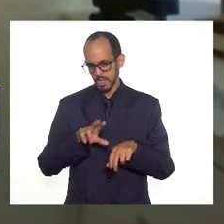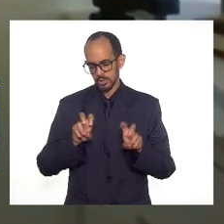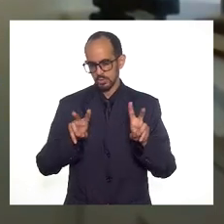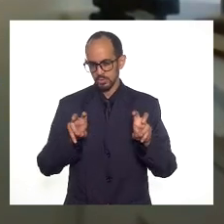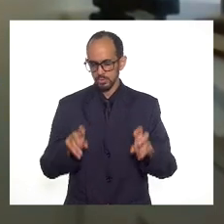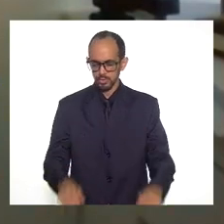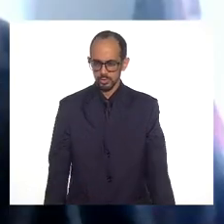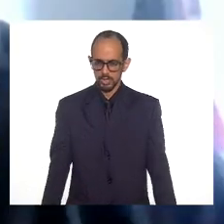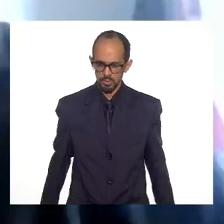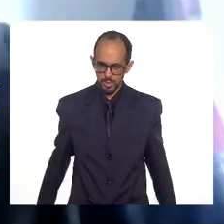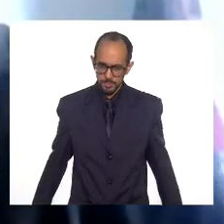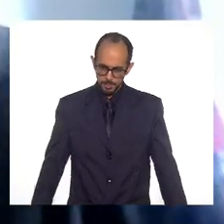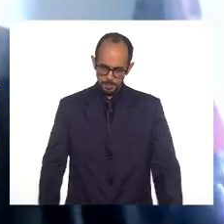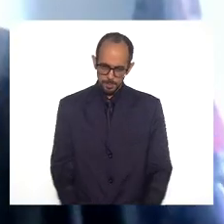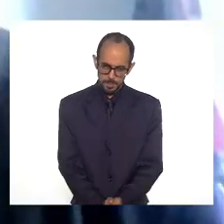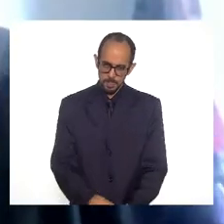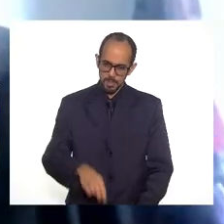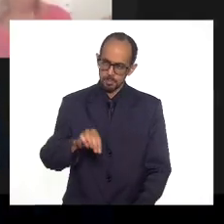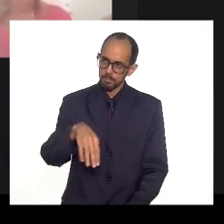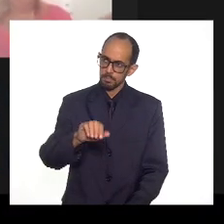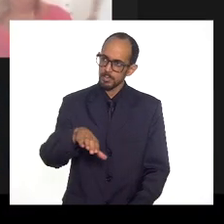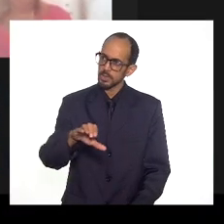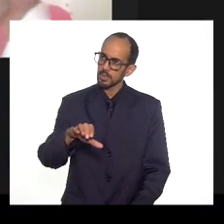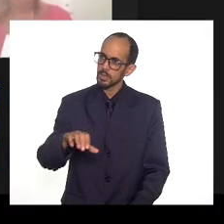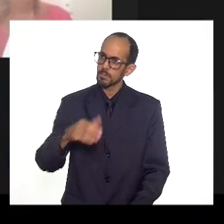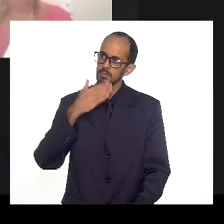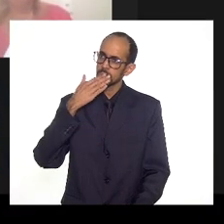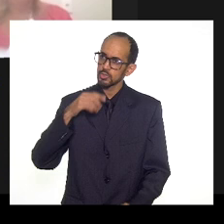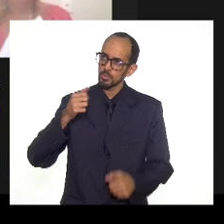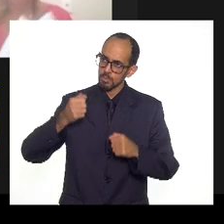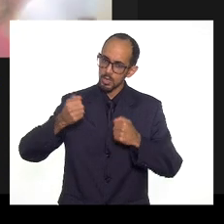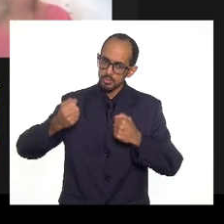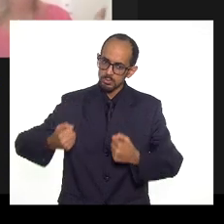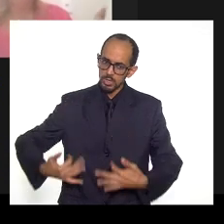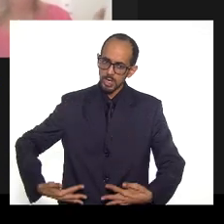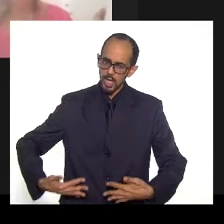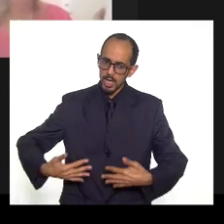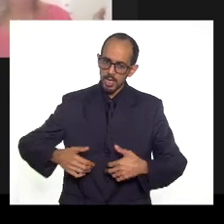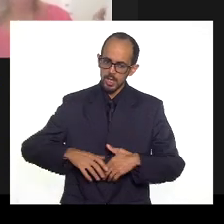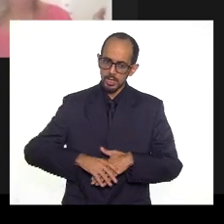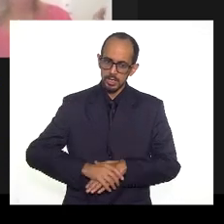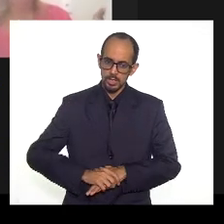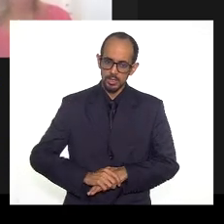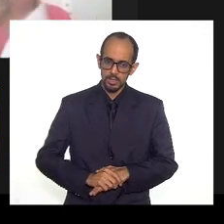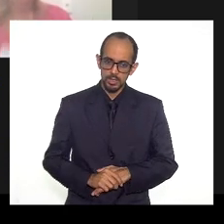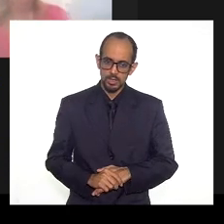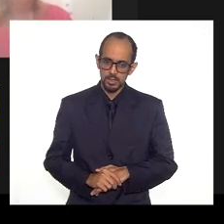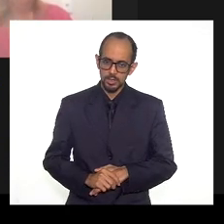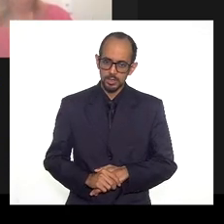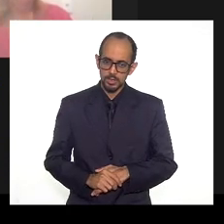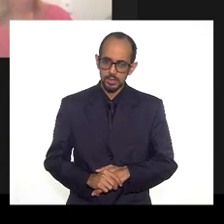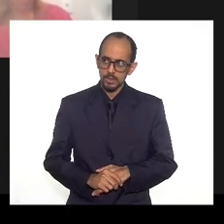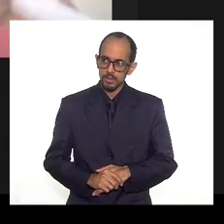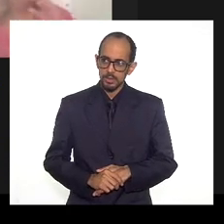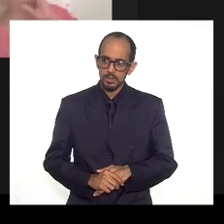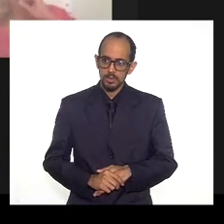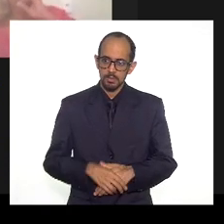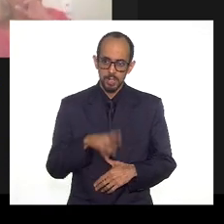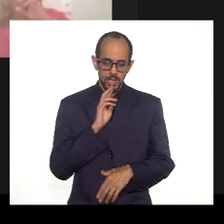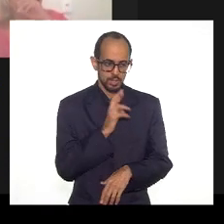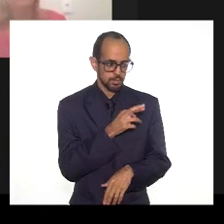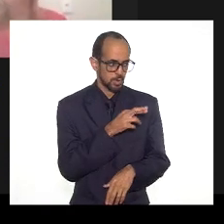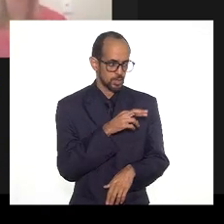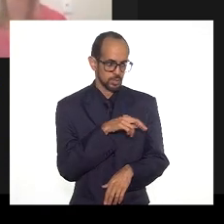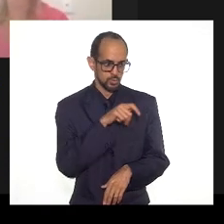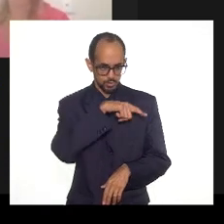Minck. Presidente, posso explicar? É questão de ordem, presidente. Não, para responder, Luiz Paulo. Um minuto, Minck,